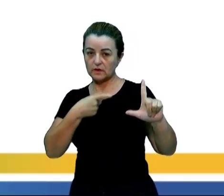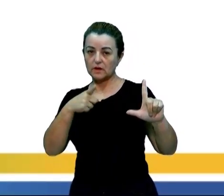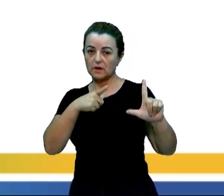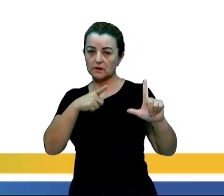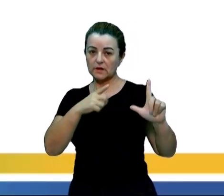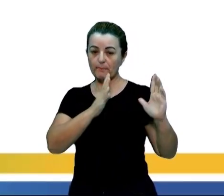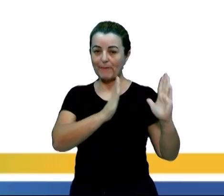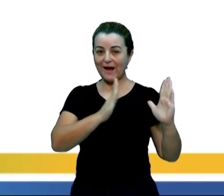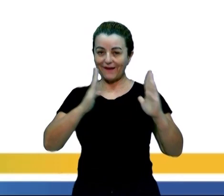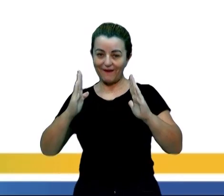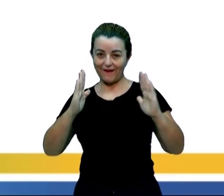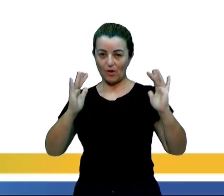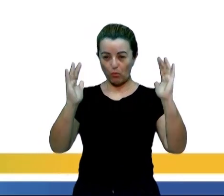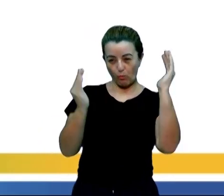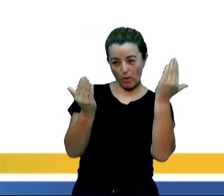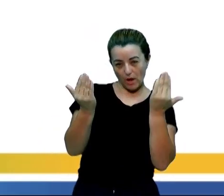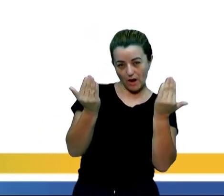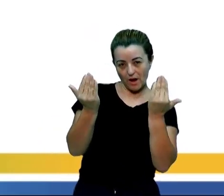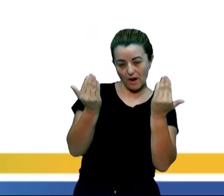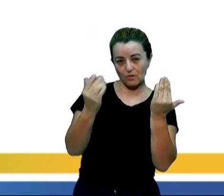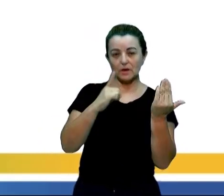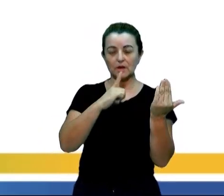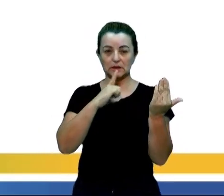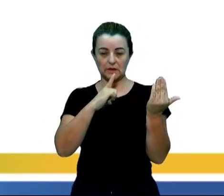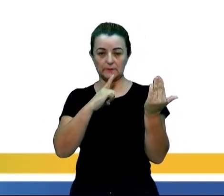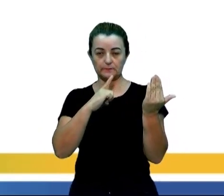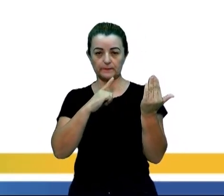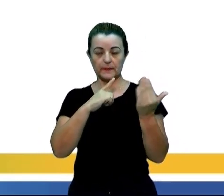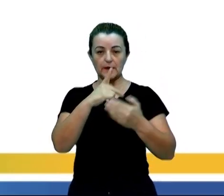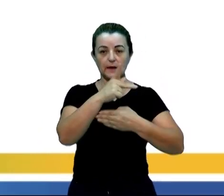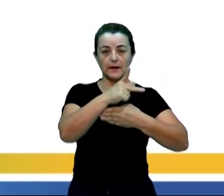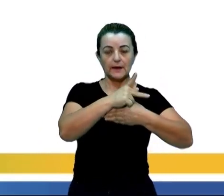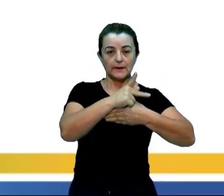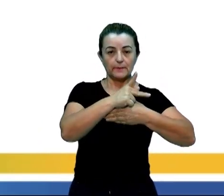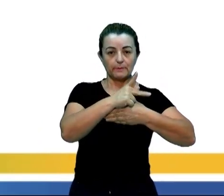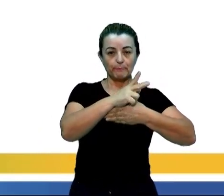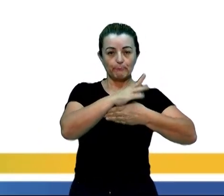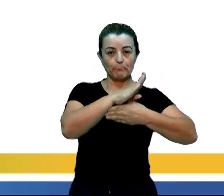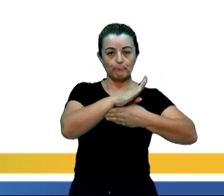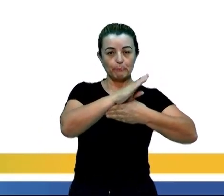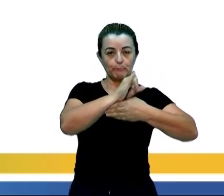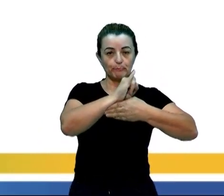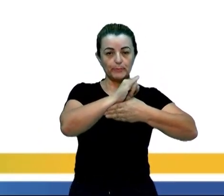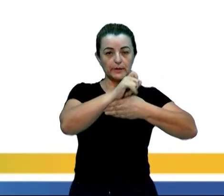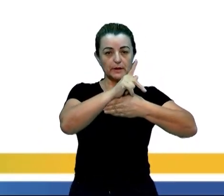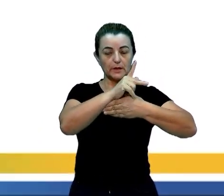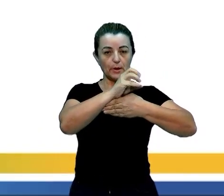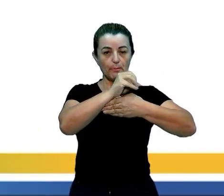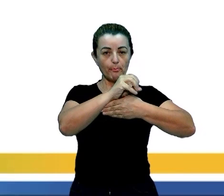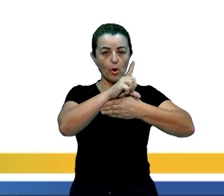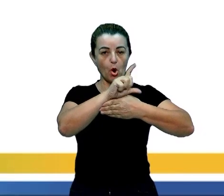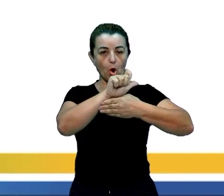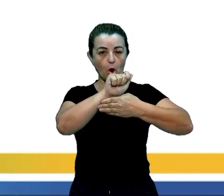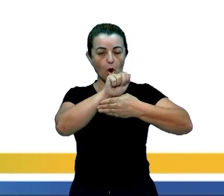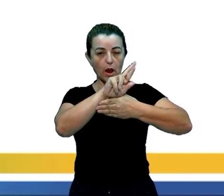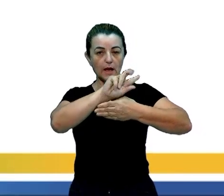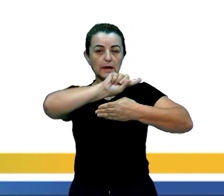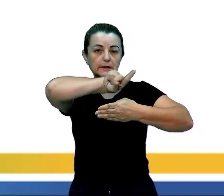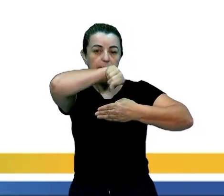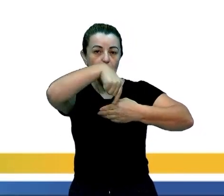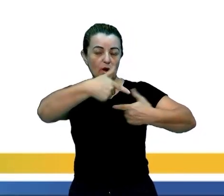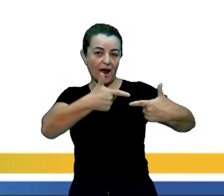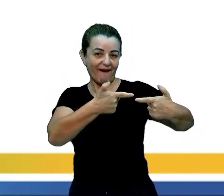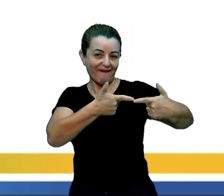essas duas épocas. A fase bipolar nós temos o quê? Ela vem basicamente no mundo pós-Segunda Guerra Mundial, no que a gente chama